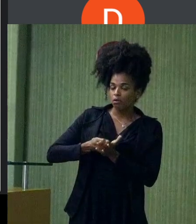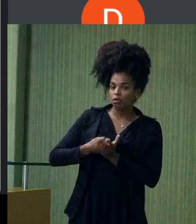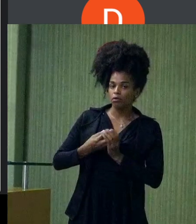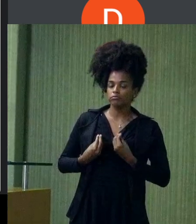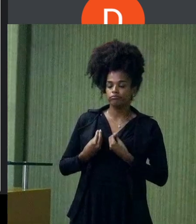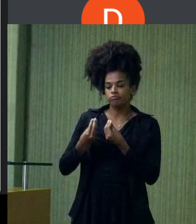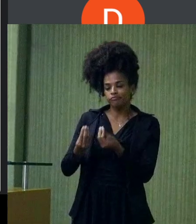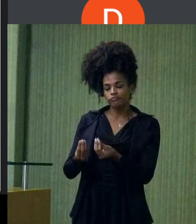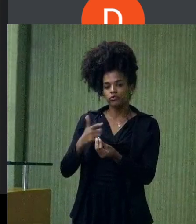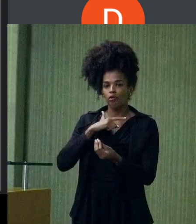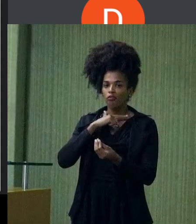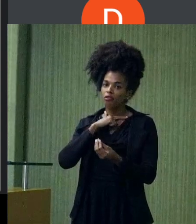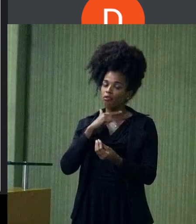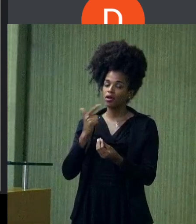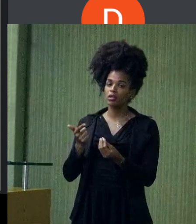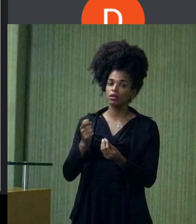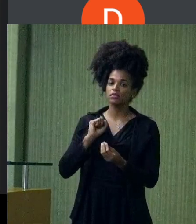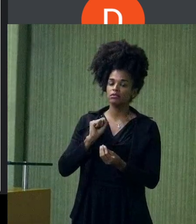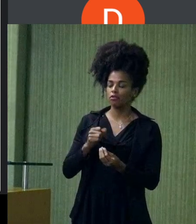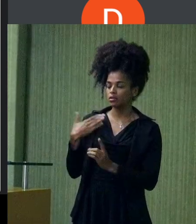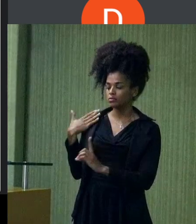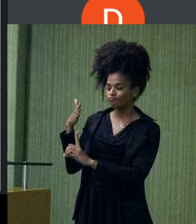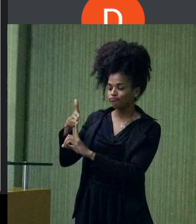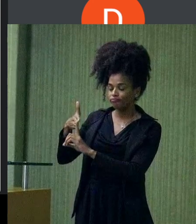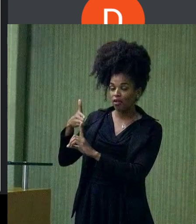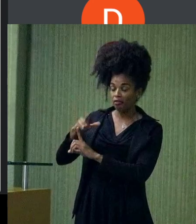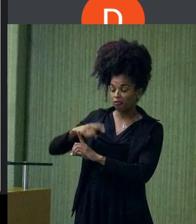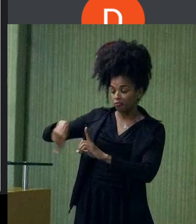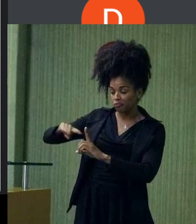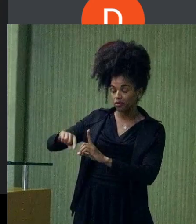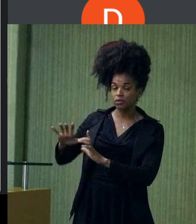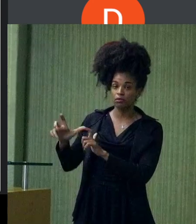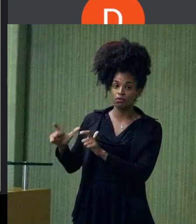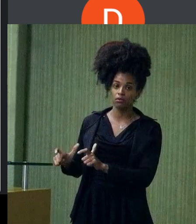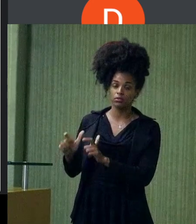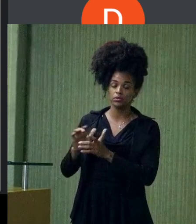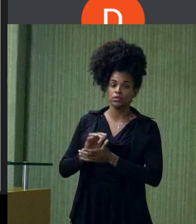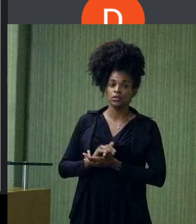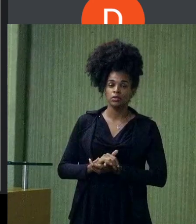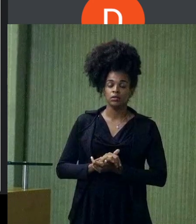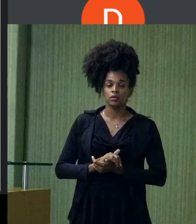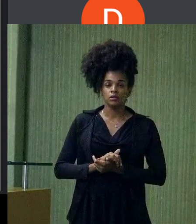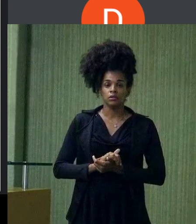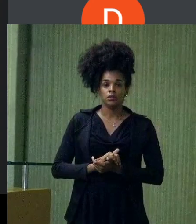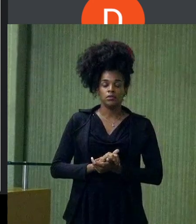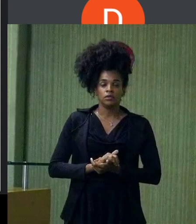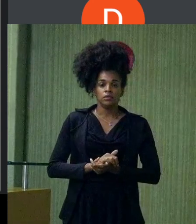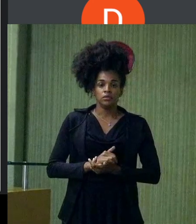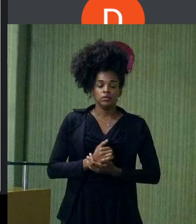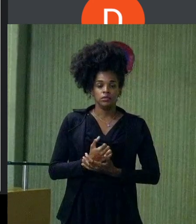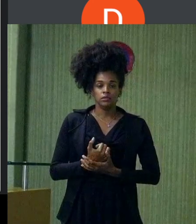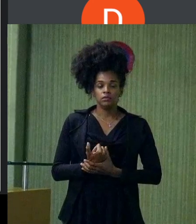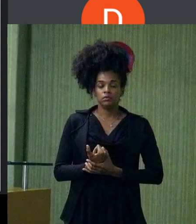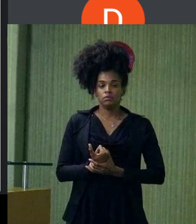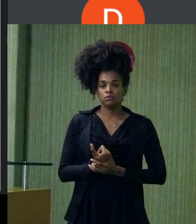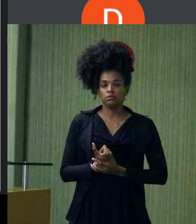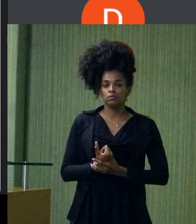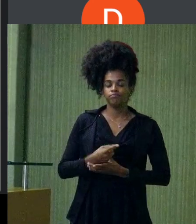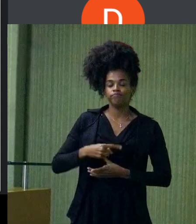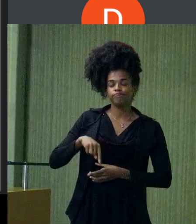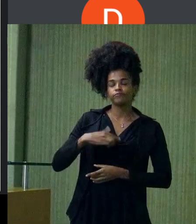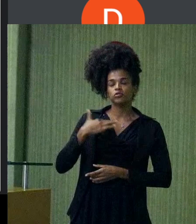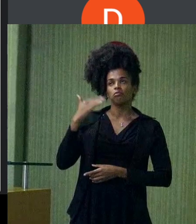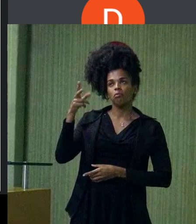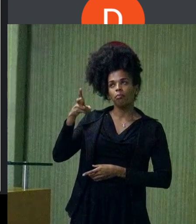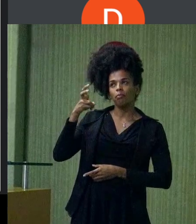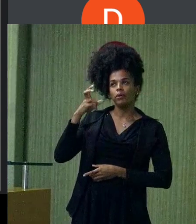ept atenda referenciais nacionais de quade de novo se traz né vocês vão ver que durante todas os